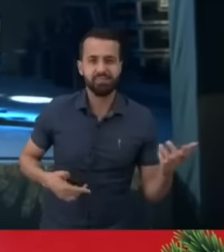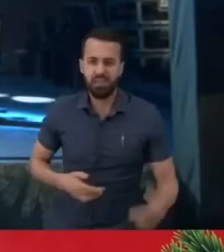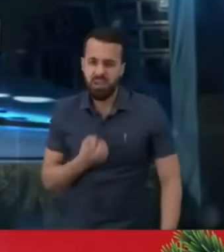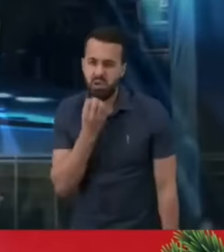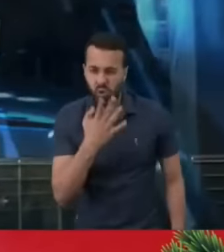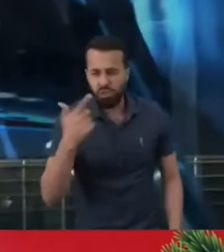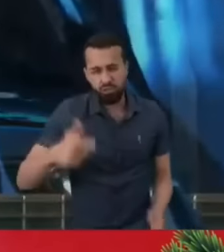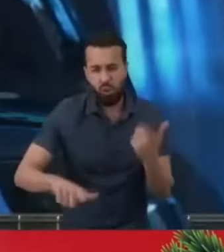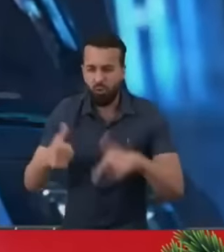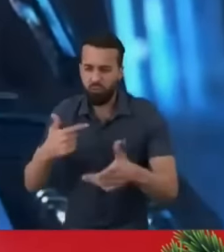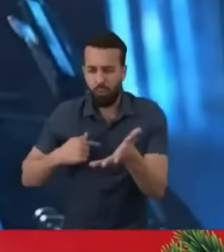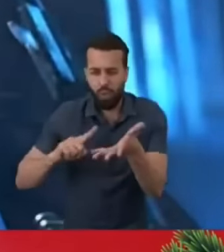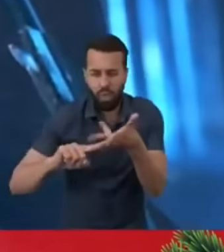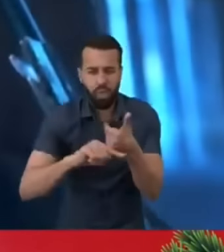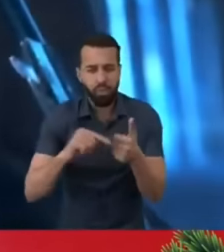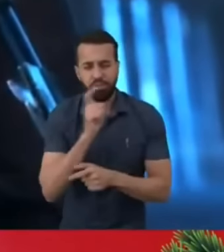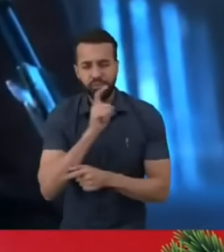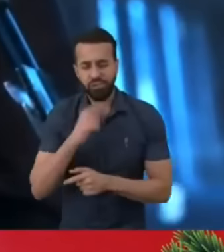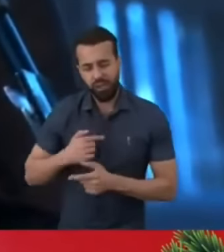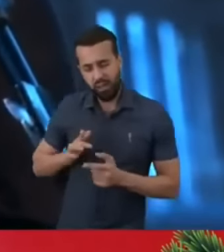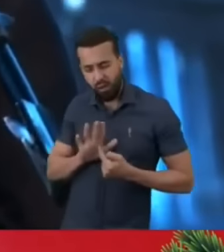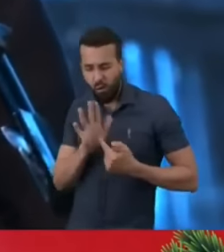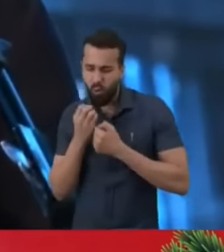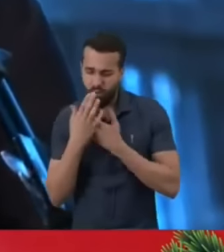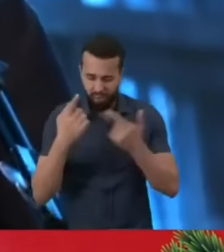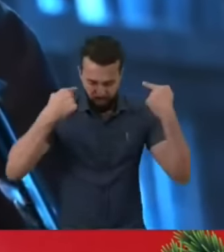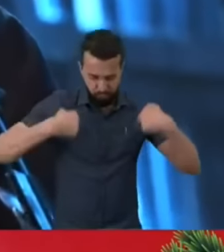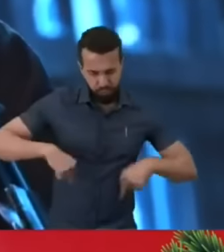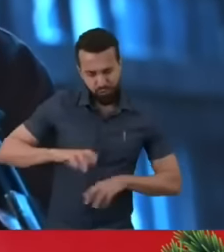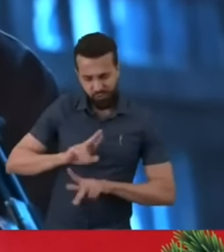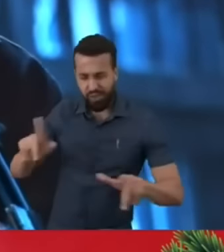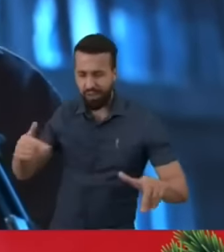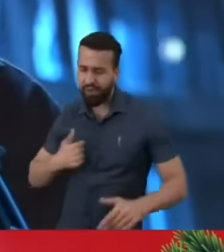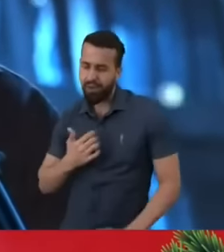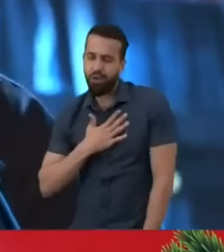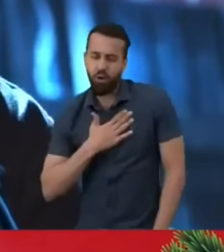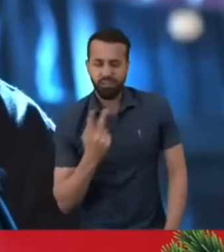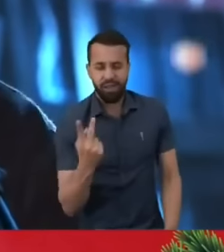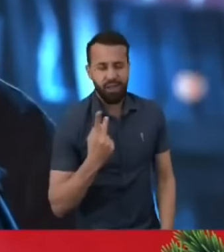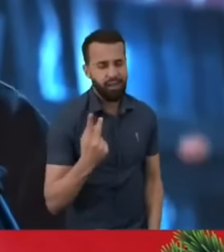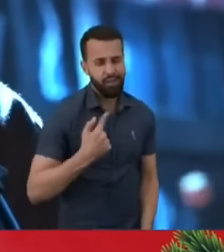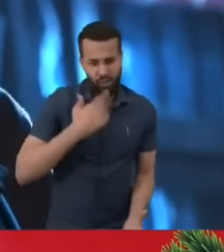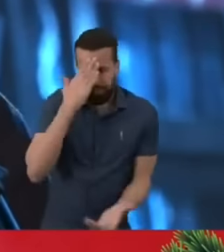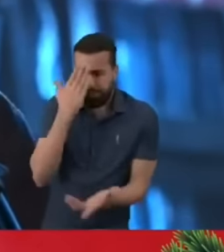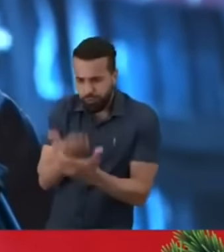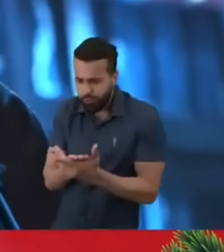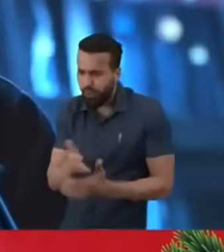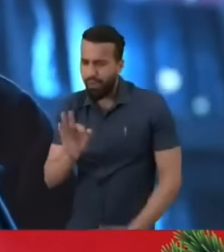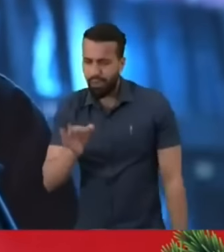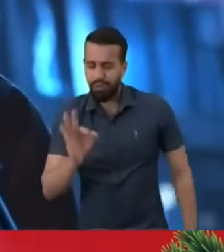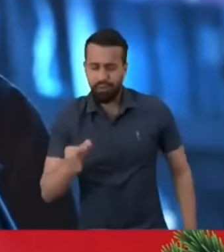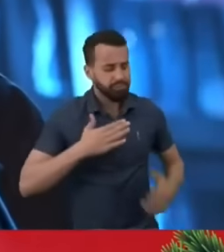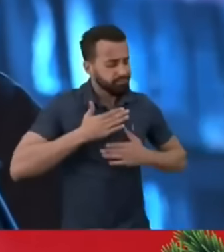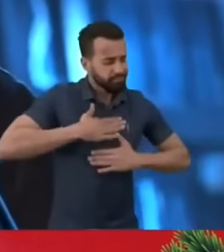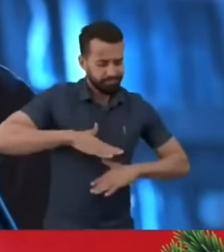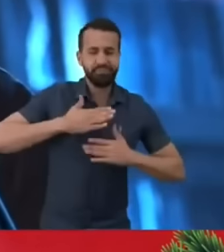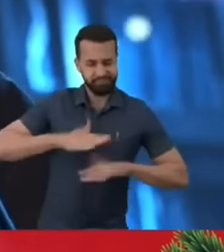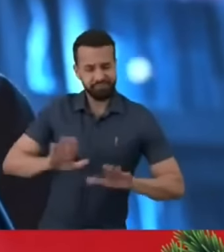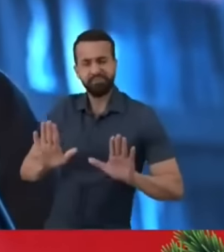Mais uma mentira, sou diferente. E gostar da gente, eu vou acreditar.